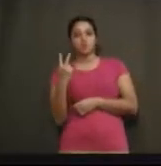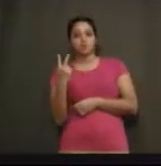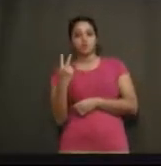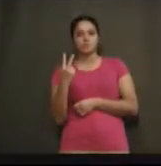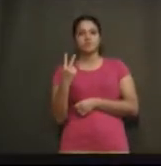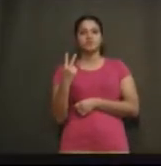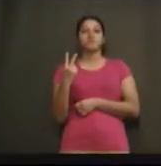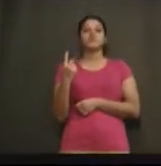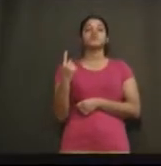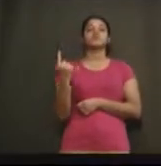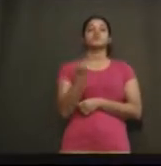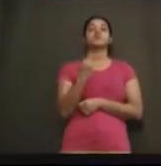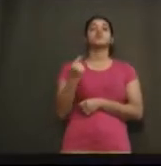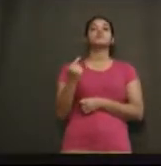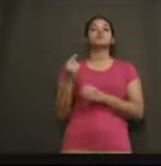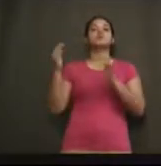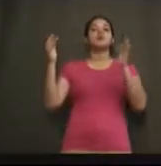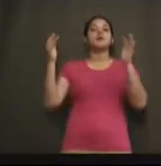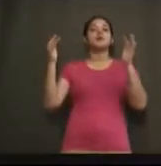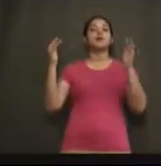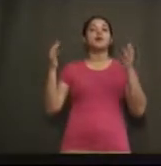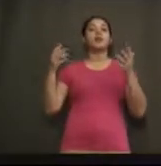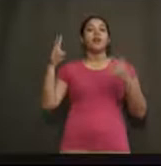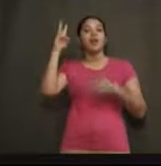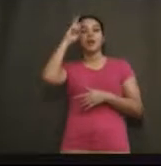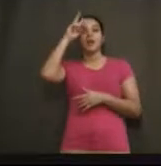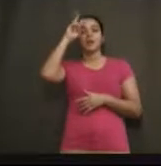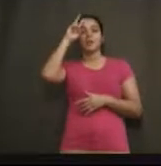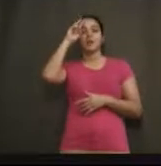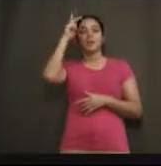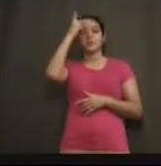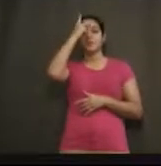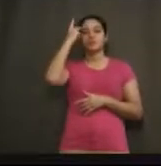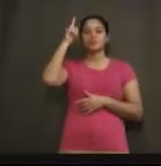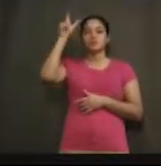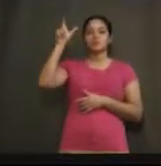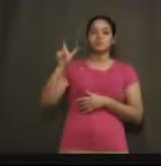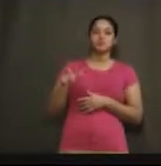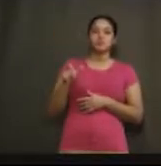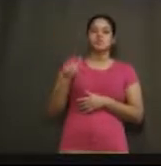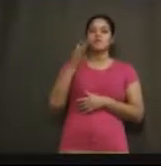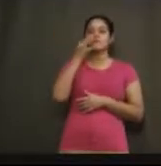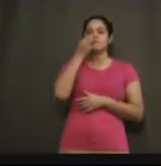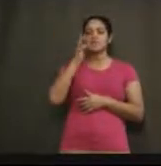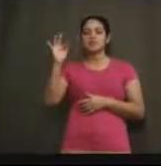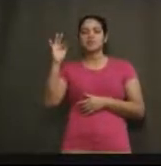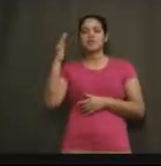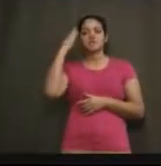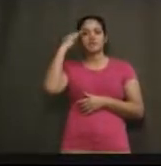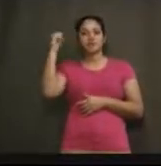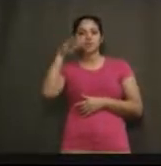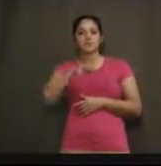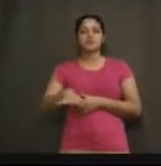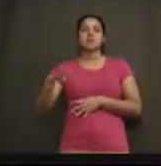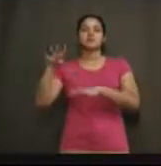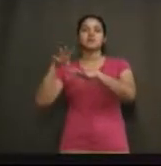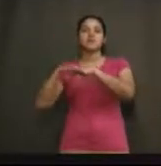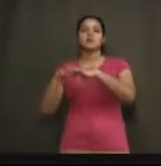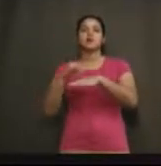centenário do falecimento de Henri Poincaré, grande matemático francês, morreu em